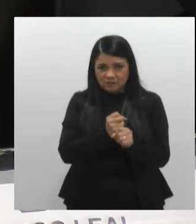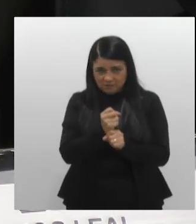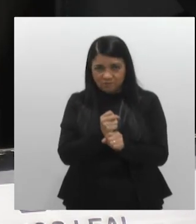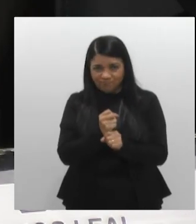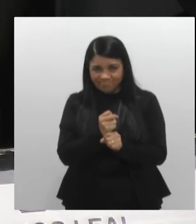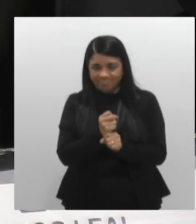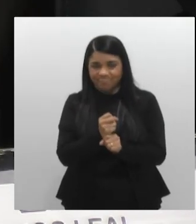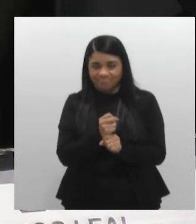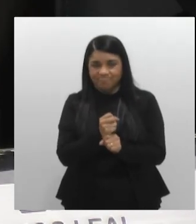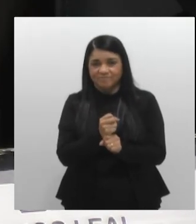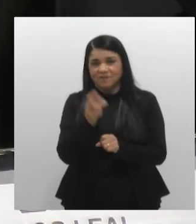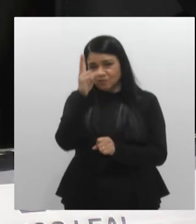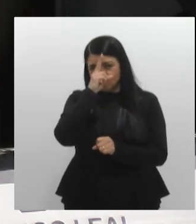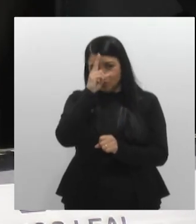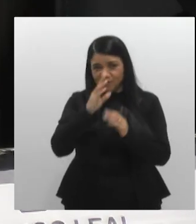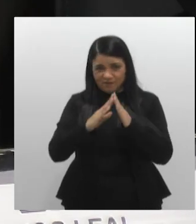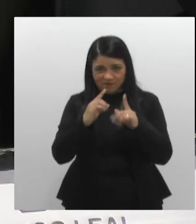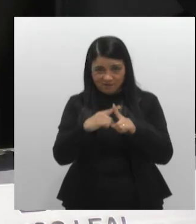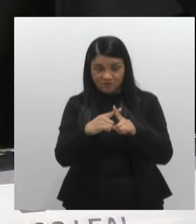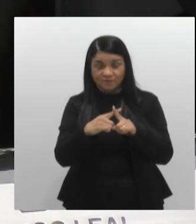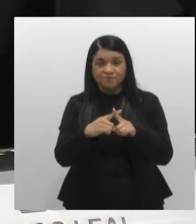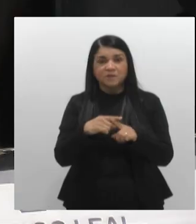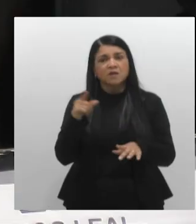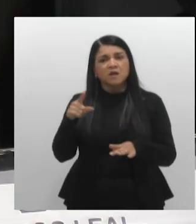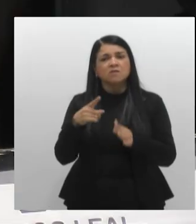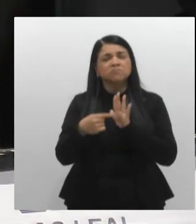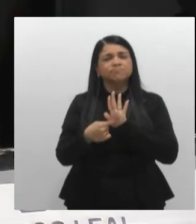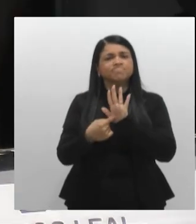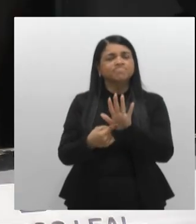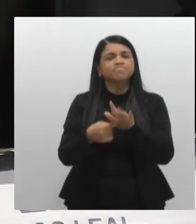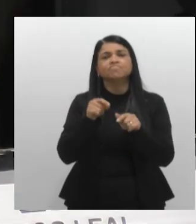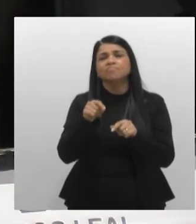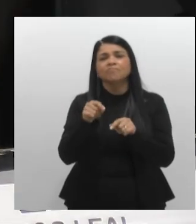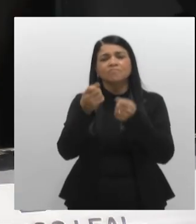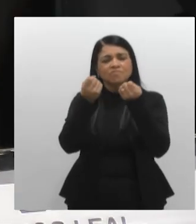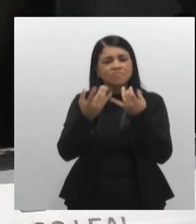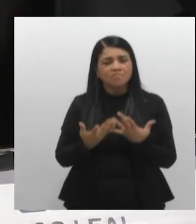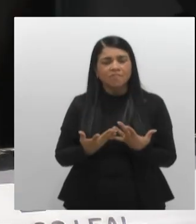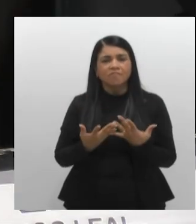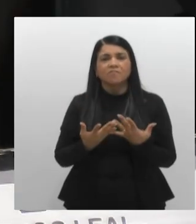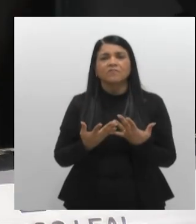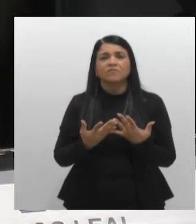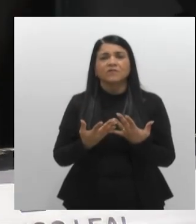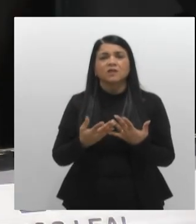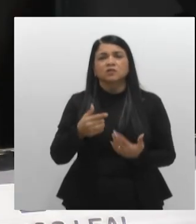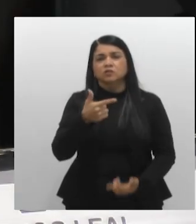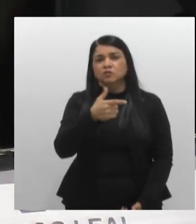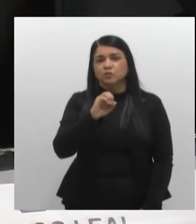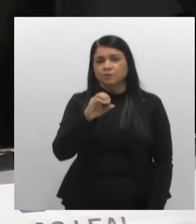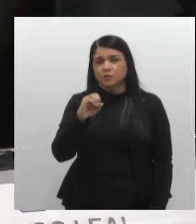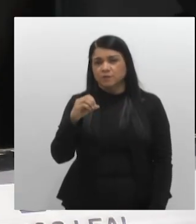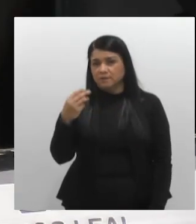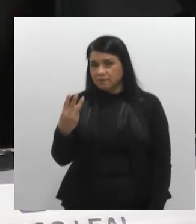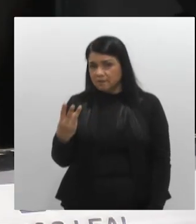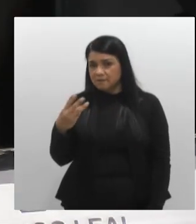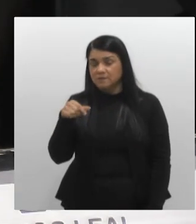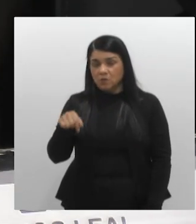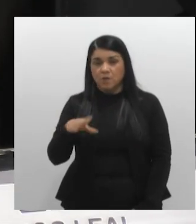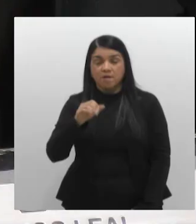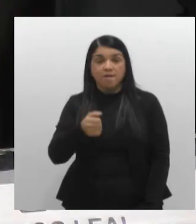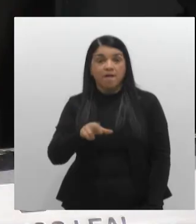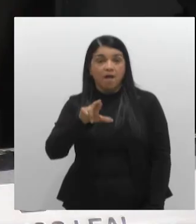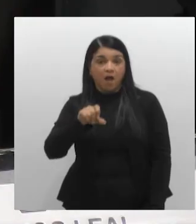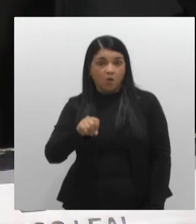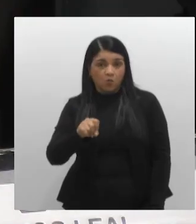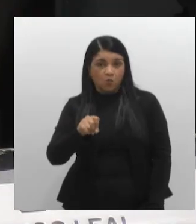trazer um destaque que para mim é muito importante. E em 2003, ainda quando exercendo um cargo aqui no Rio de Janeiro, eu